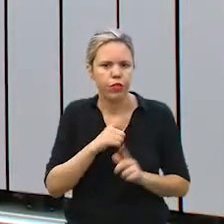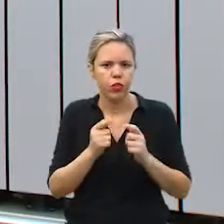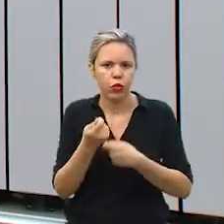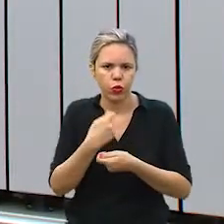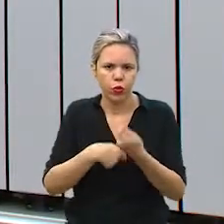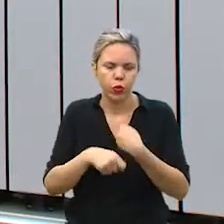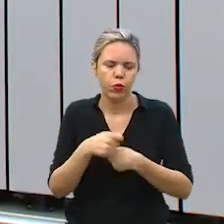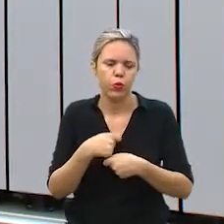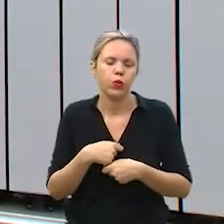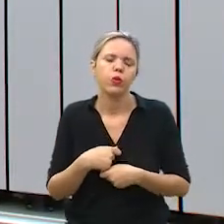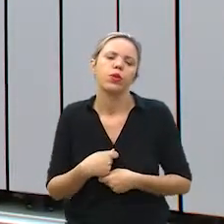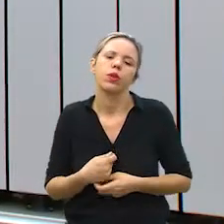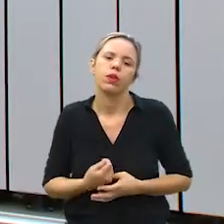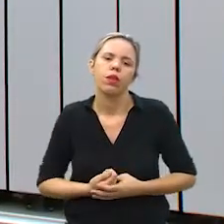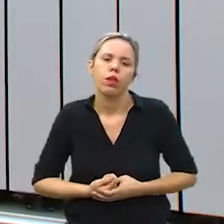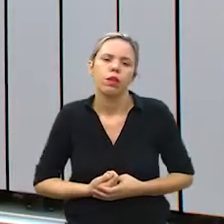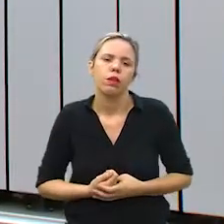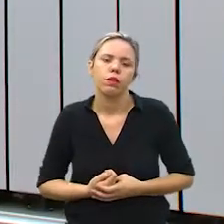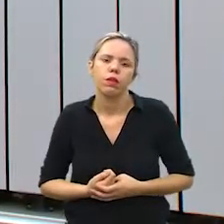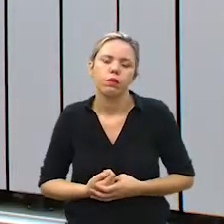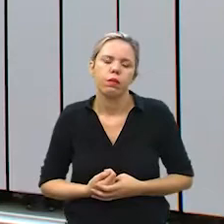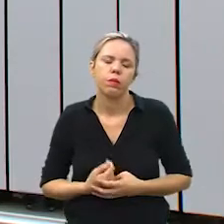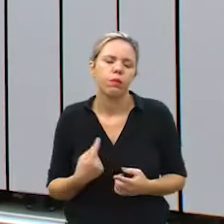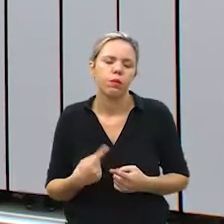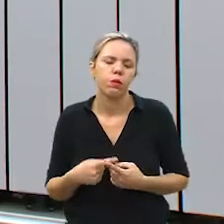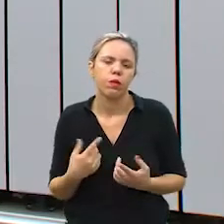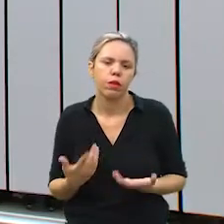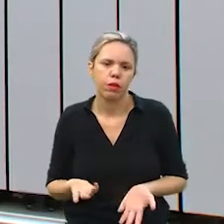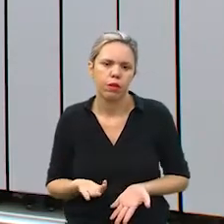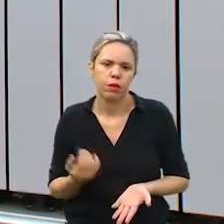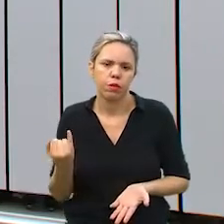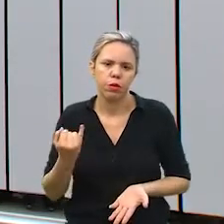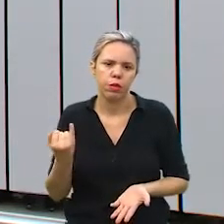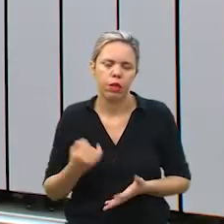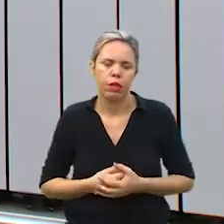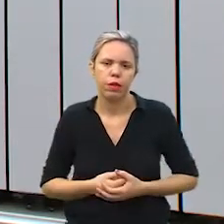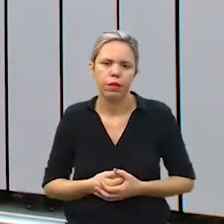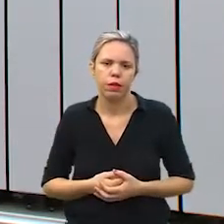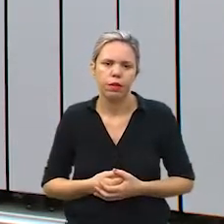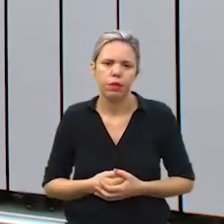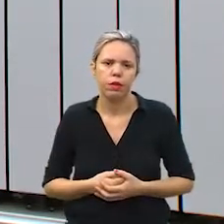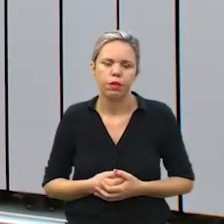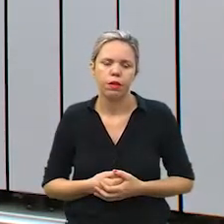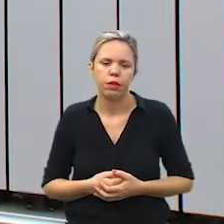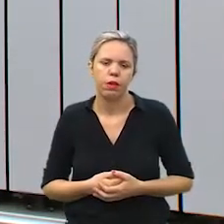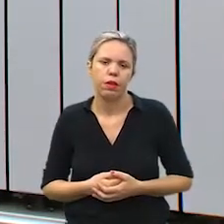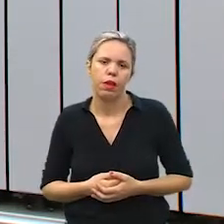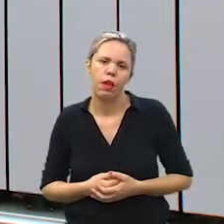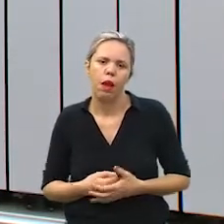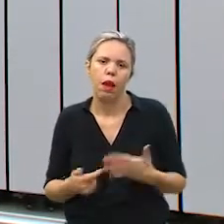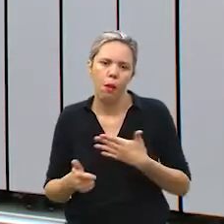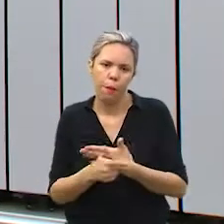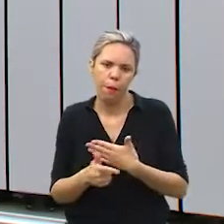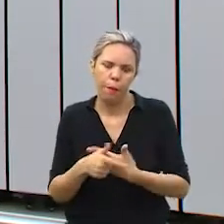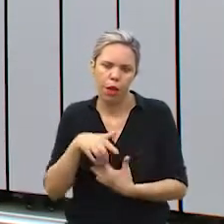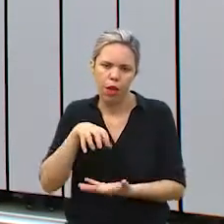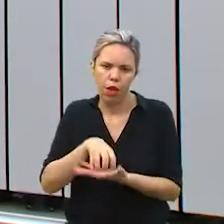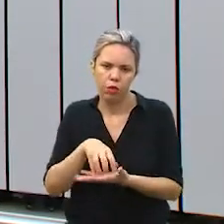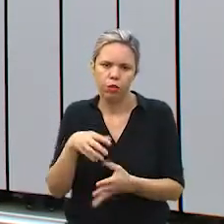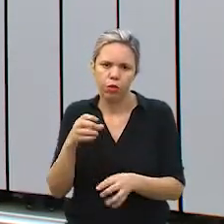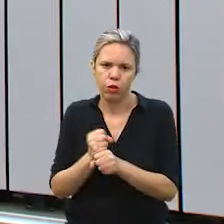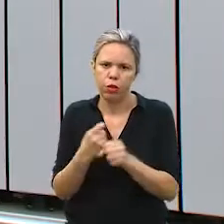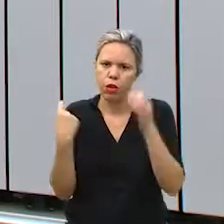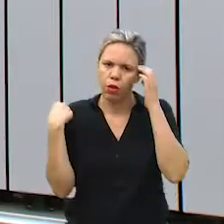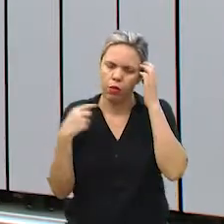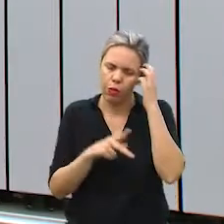isso é bem caminhado, até porque é importantíssimo o papel, né, do Tribunal de Contas. Eu falo isso porque